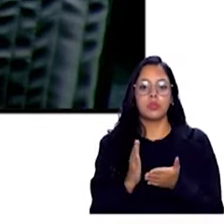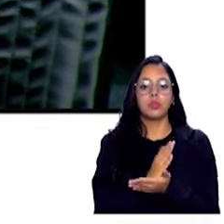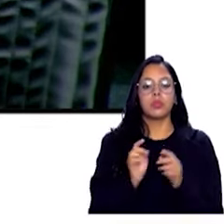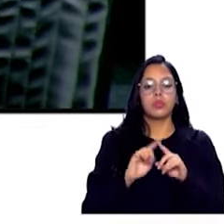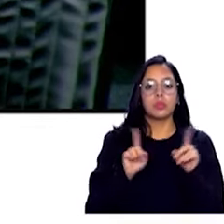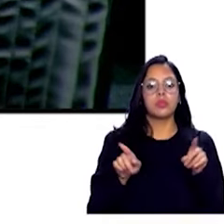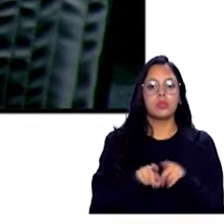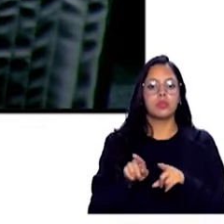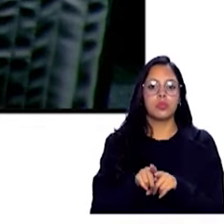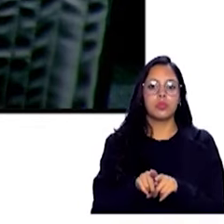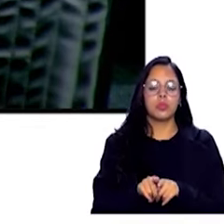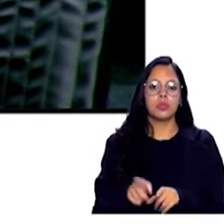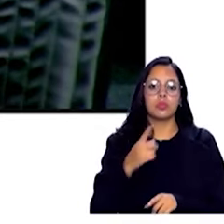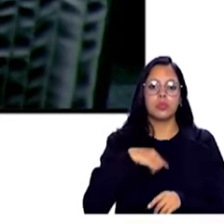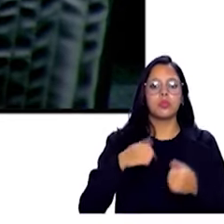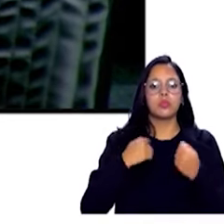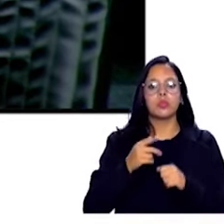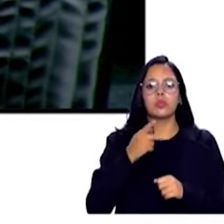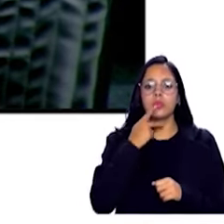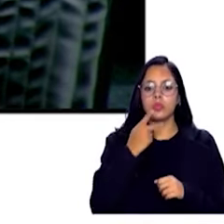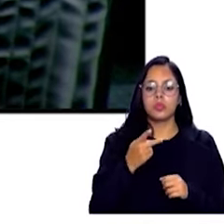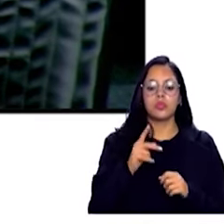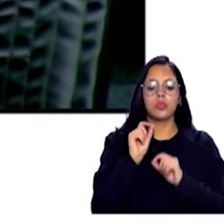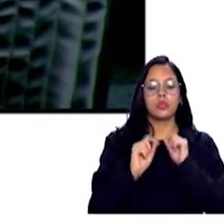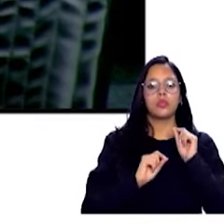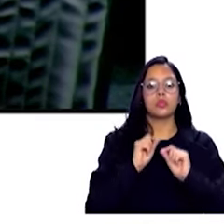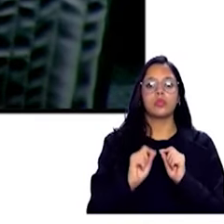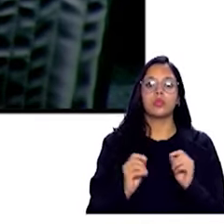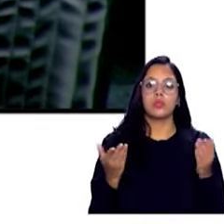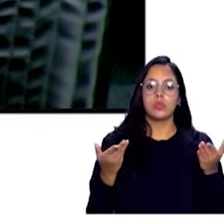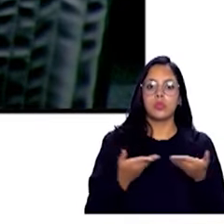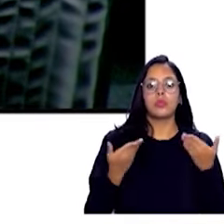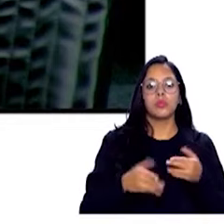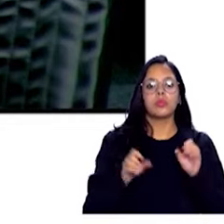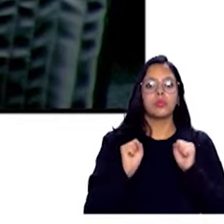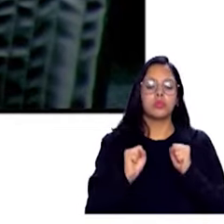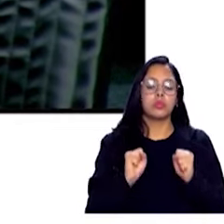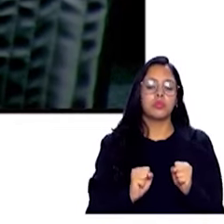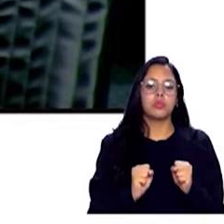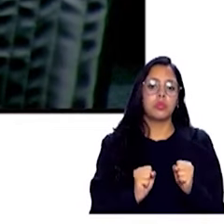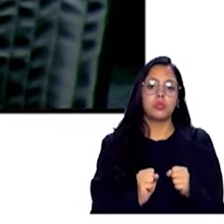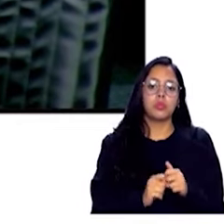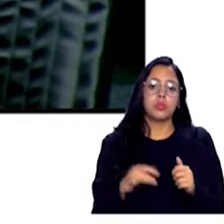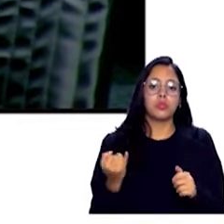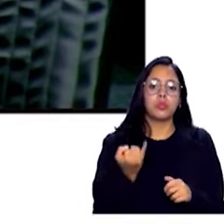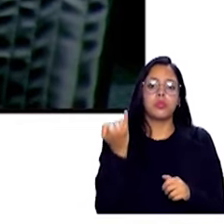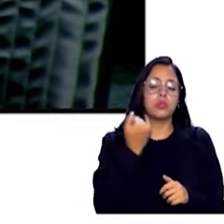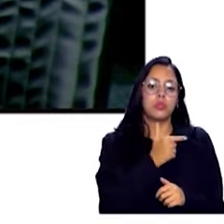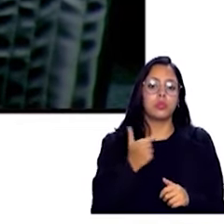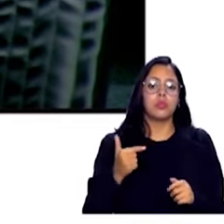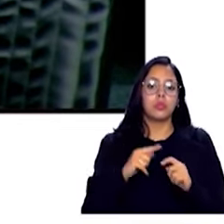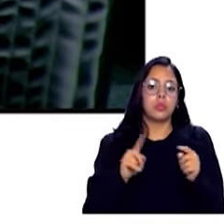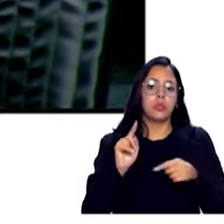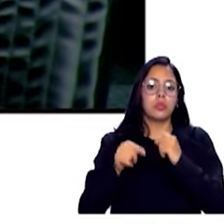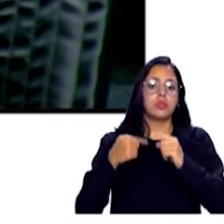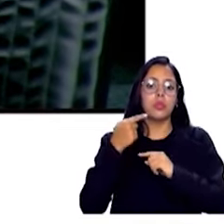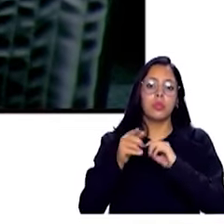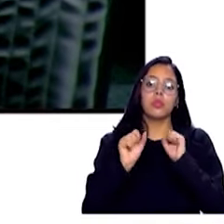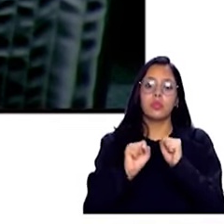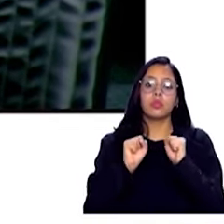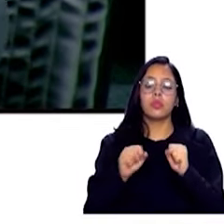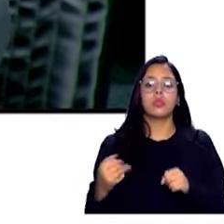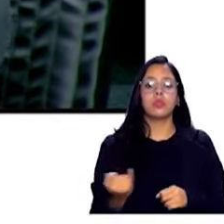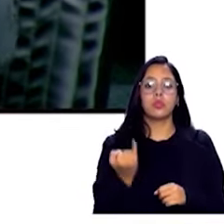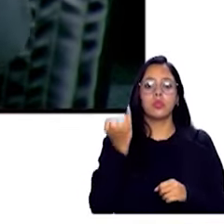que não é raro que algo que hoje pode soar irrelevante daqui a pouco se torna relevante disse isso há pouco